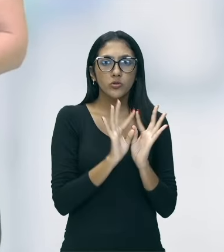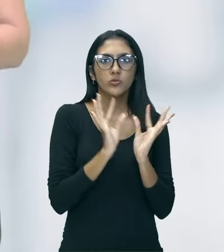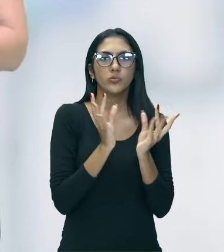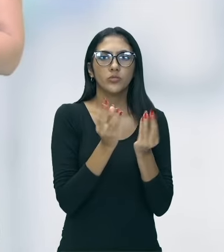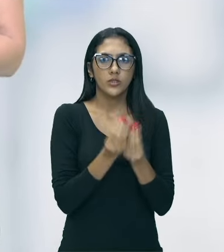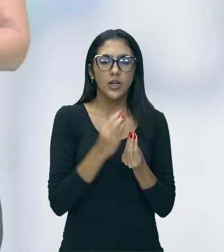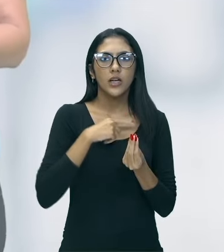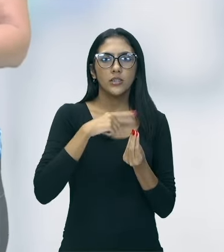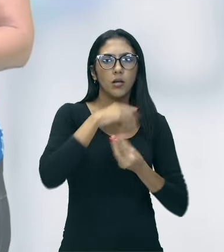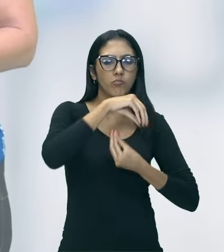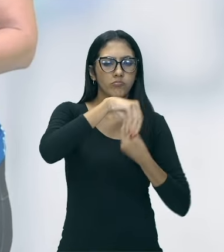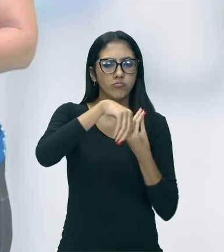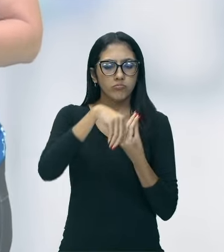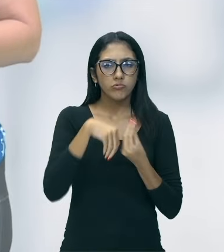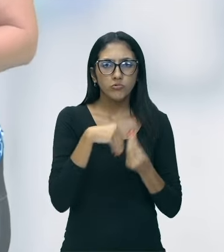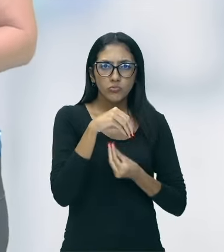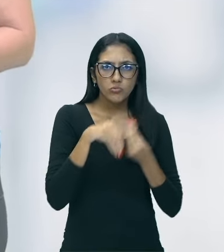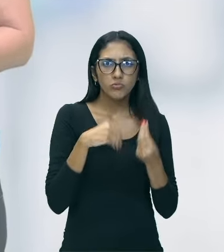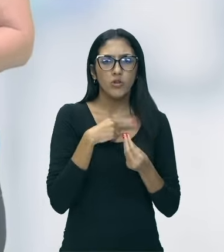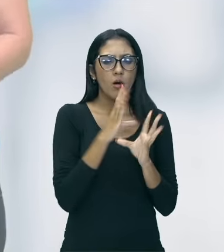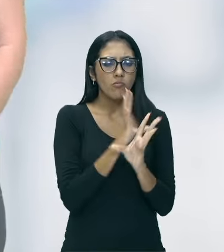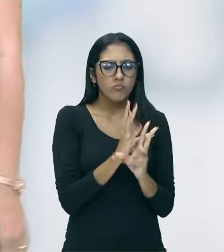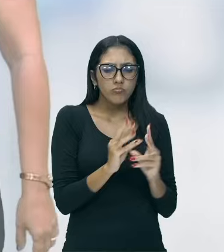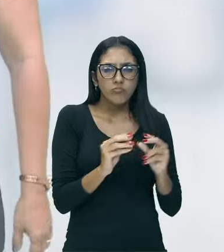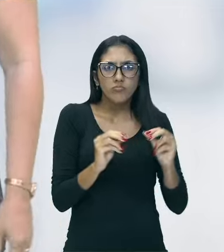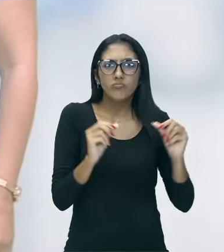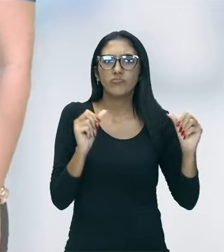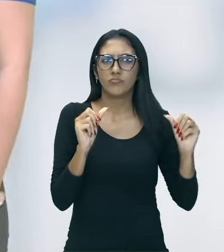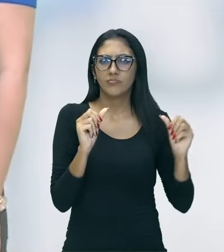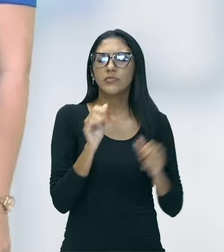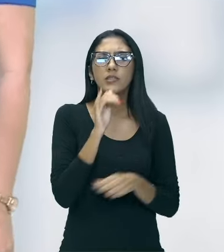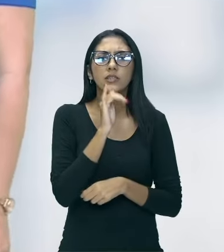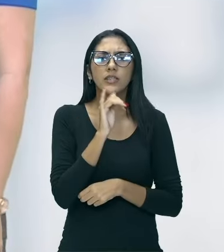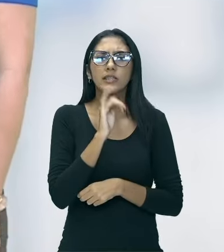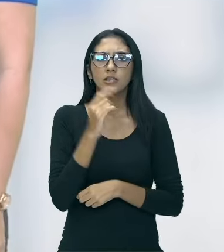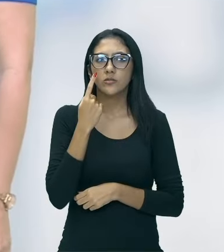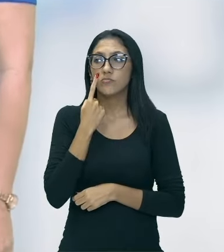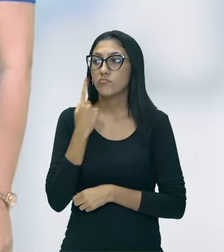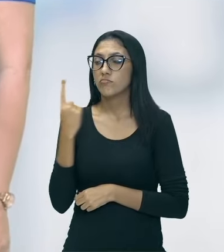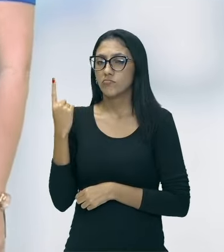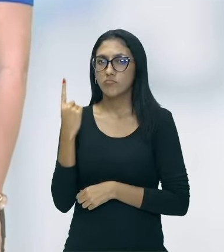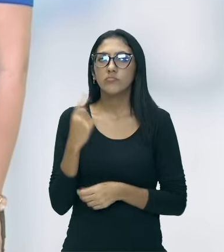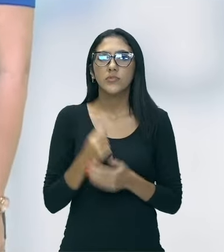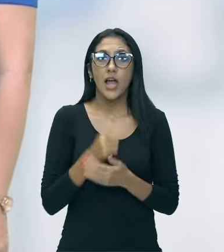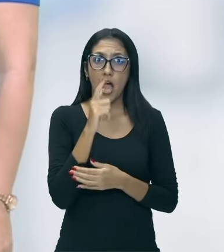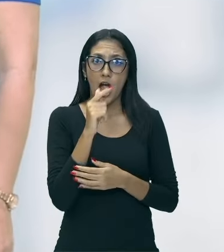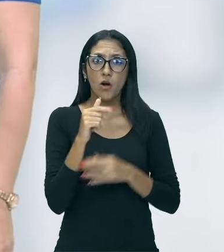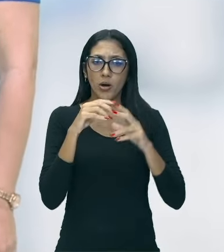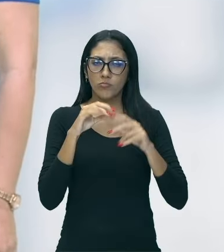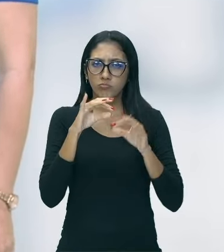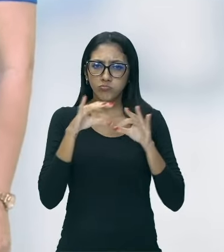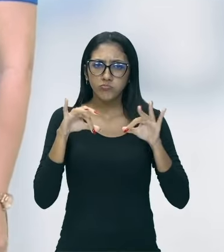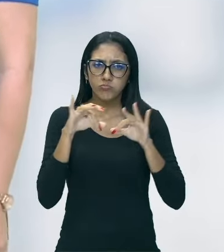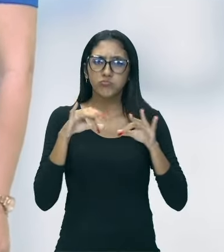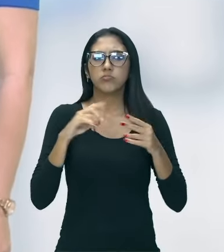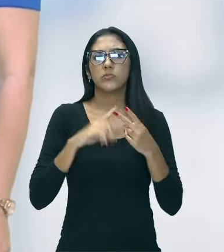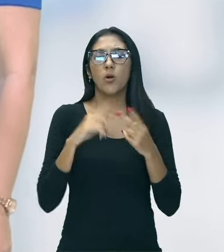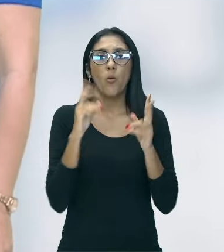distribuídas uniformemente pela mistura. Exemplo: água salgada, o ar e